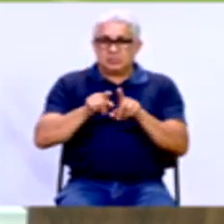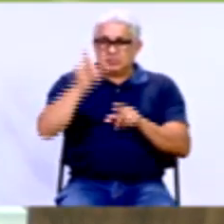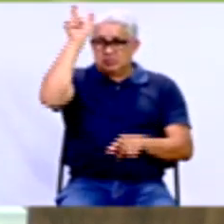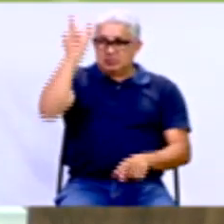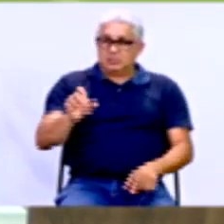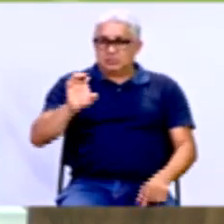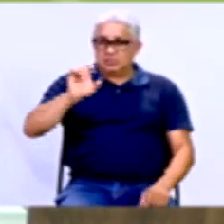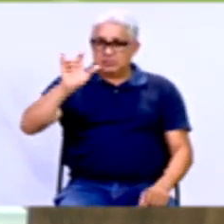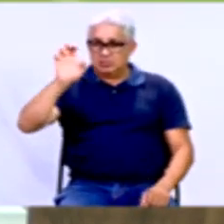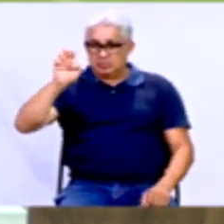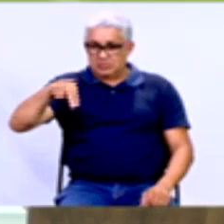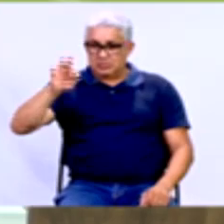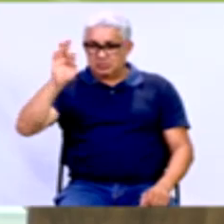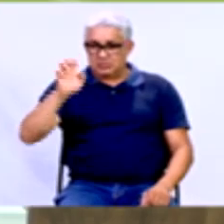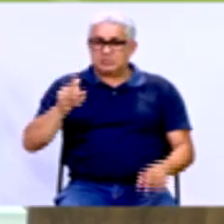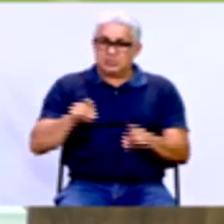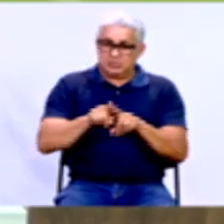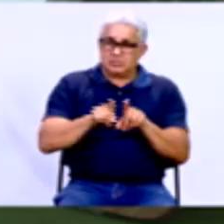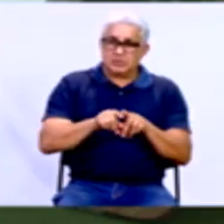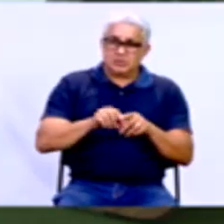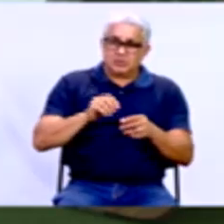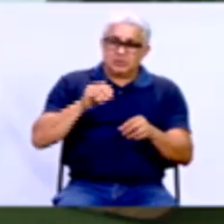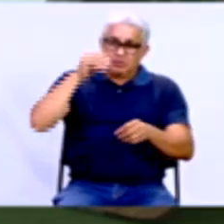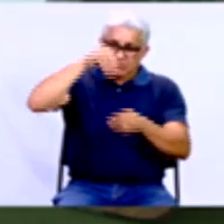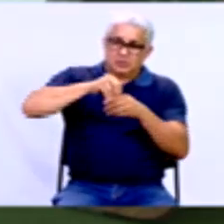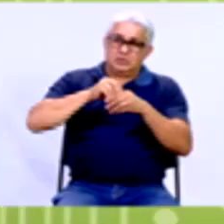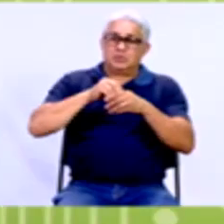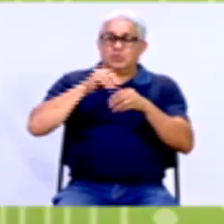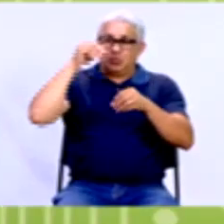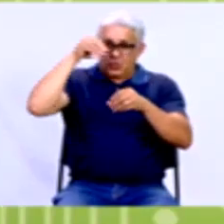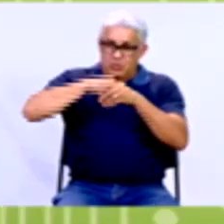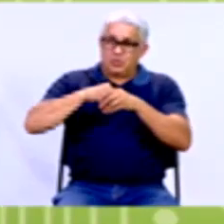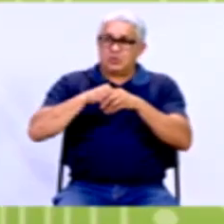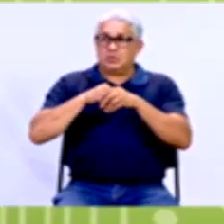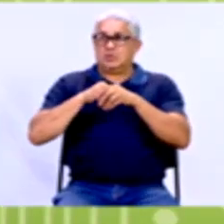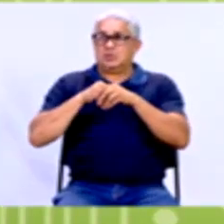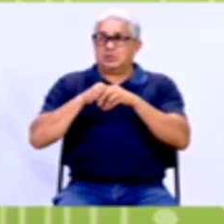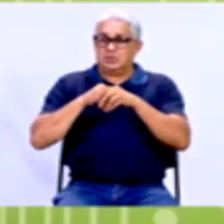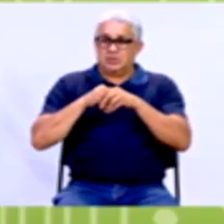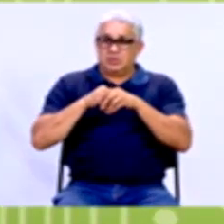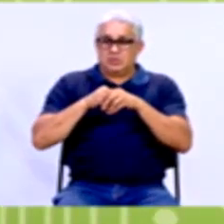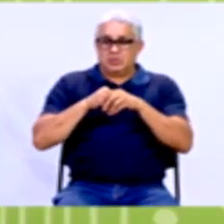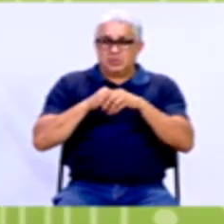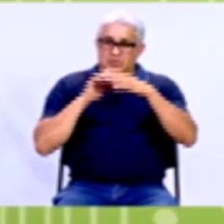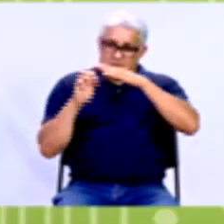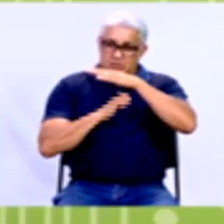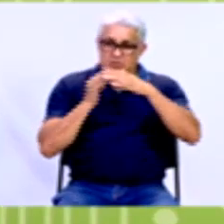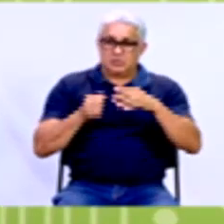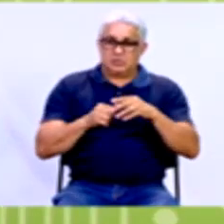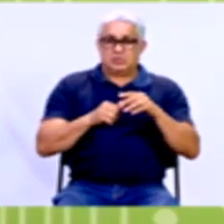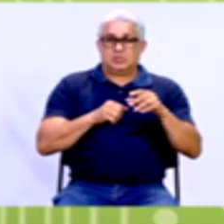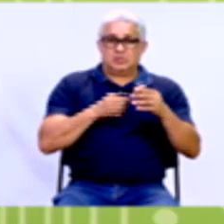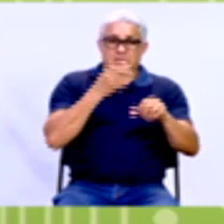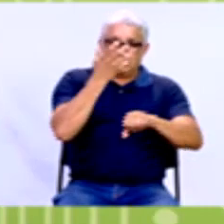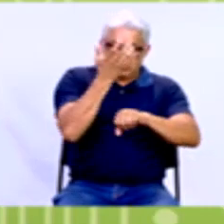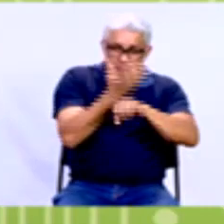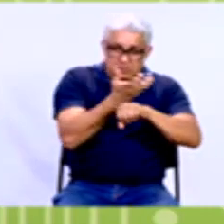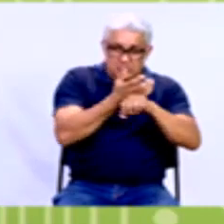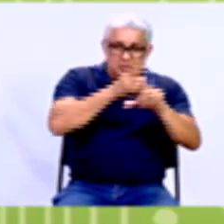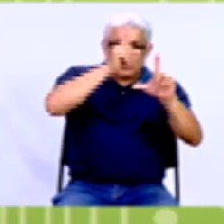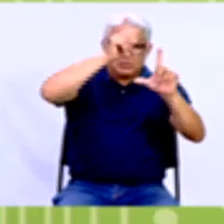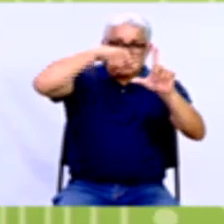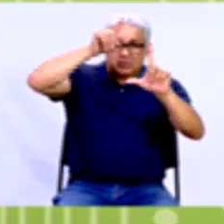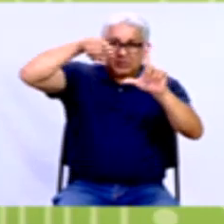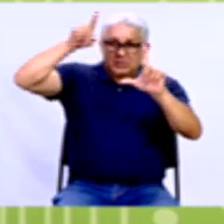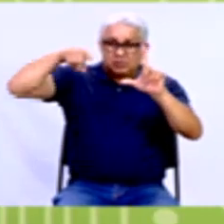atendimento e sobre outros elementos também da organização. E é o que a gente falou, quando a gente começou a falar aqui na disciplina de estatística, a gente estava dando aquele exemplo que a gente